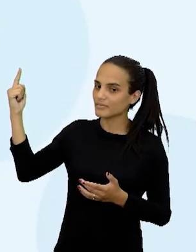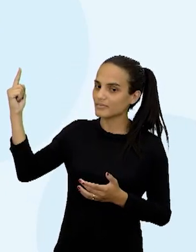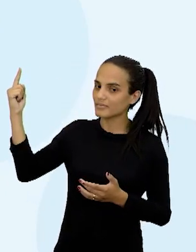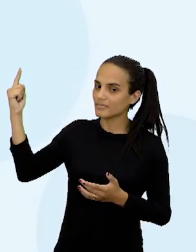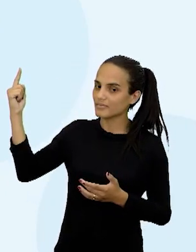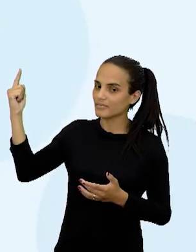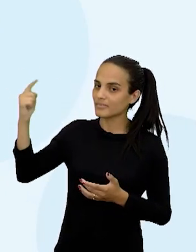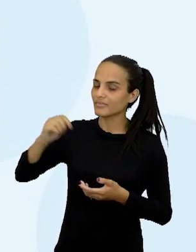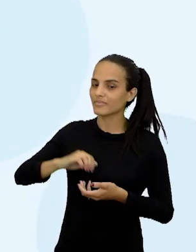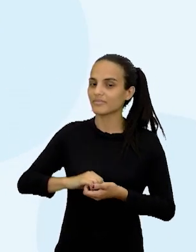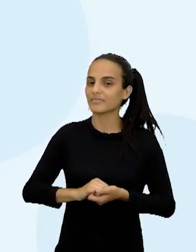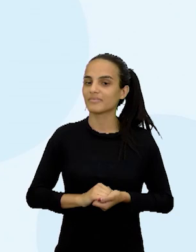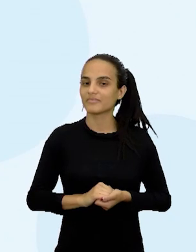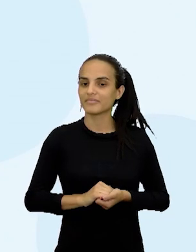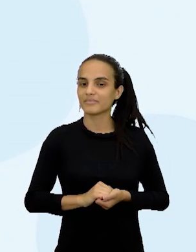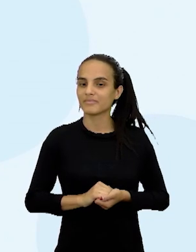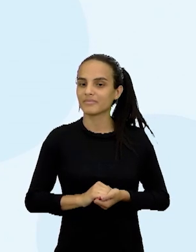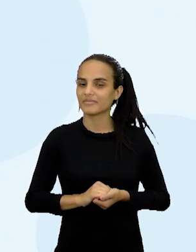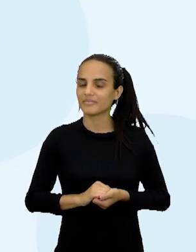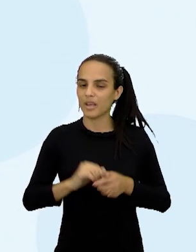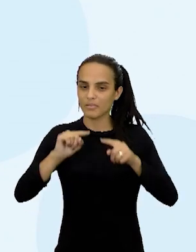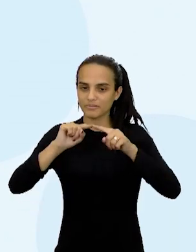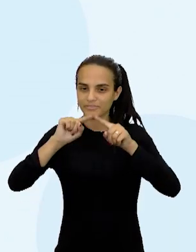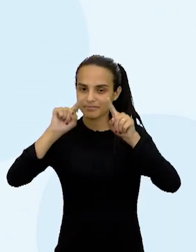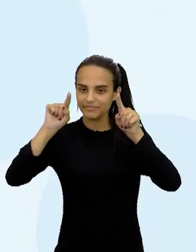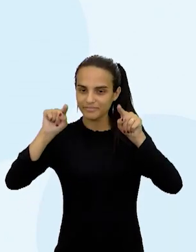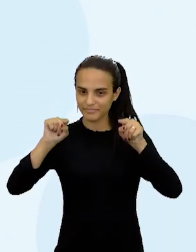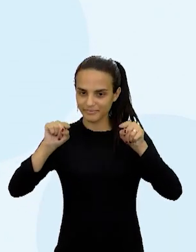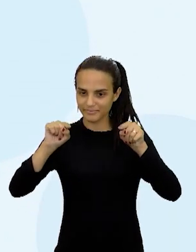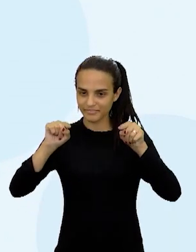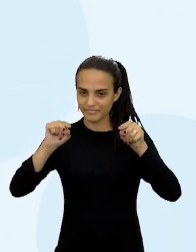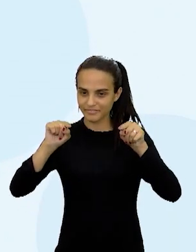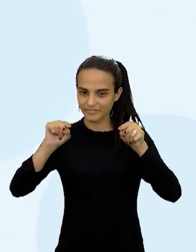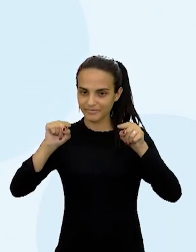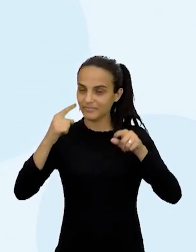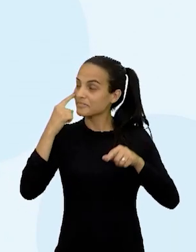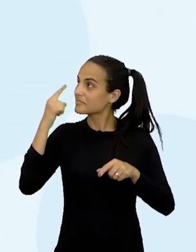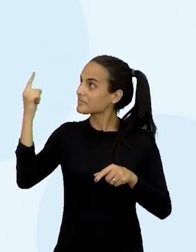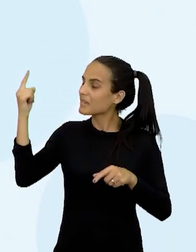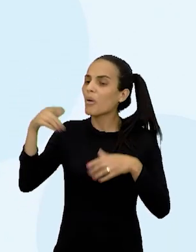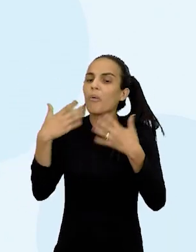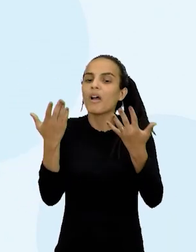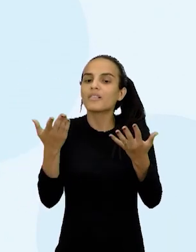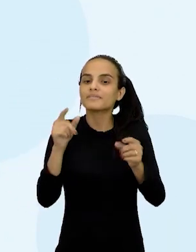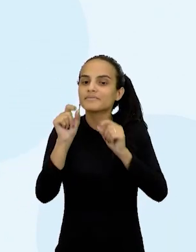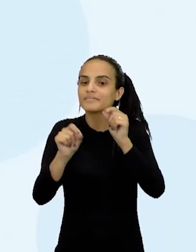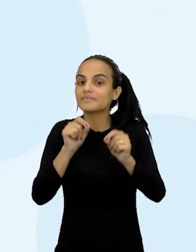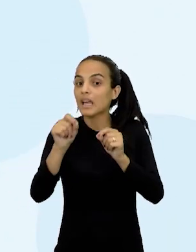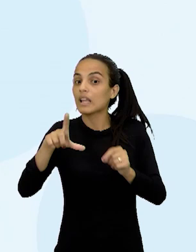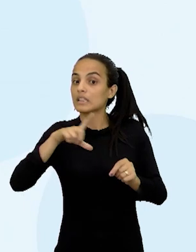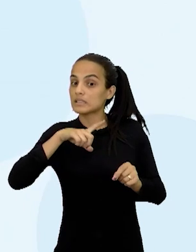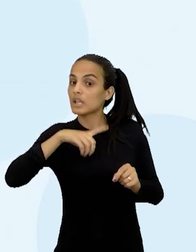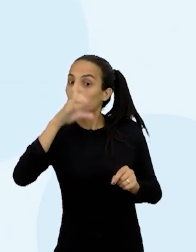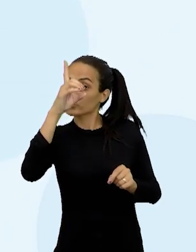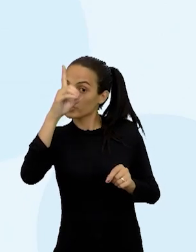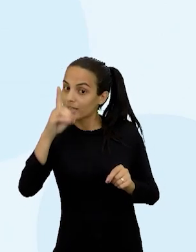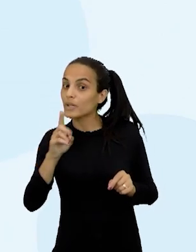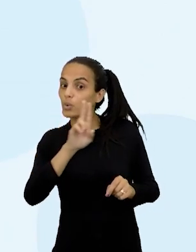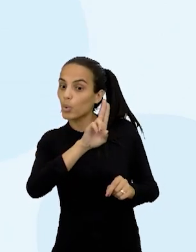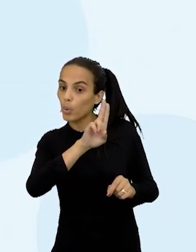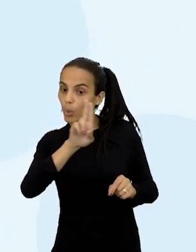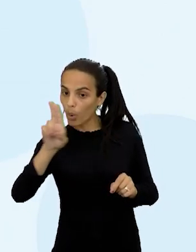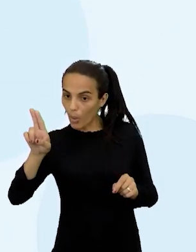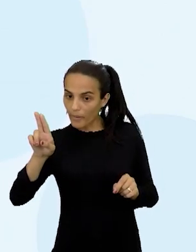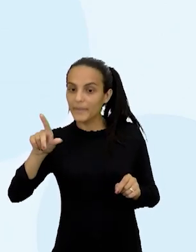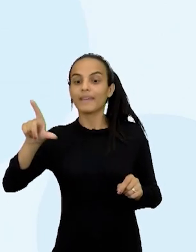falar qual é. Ai, eu já sei. Não preciso falar qual é. Eles têm o direito do nome e do símbolo. Então, o